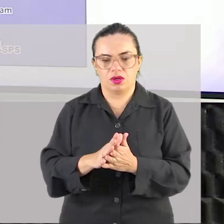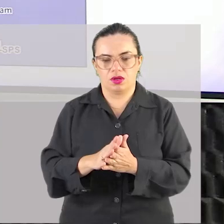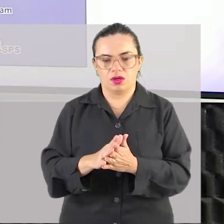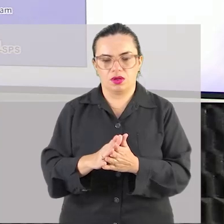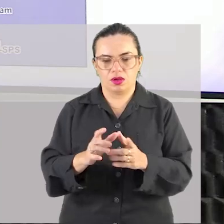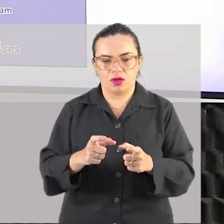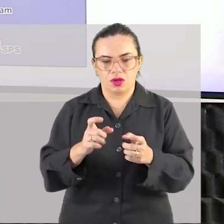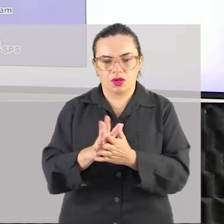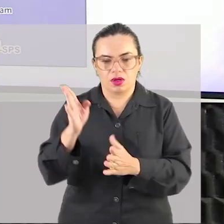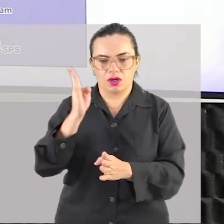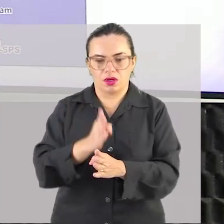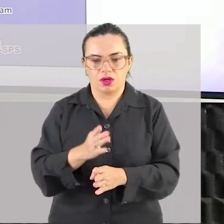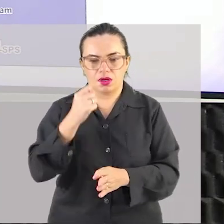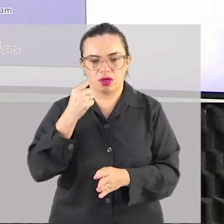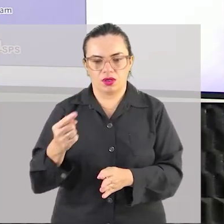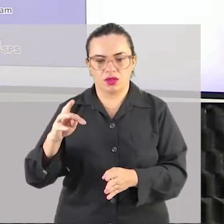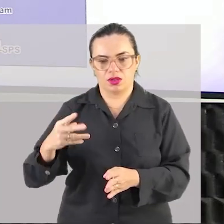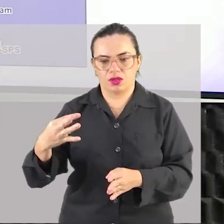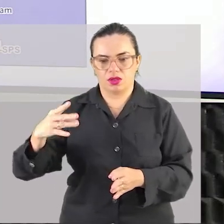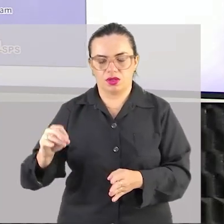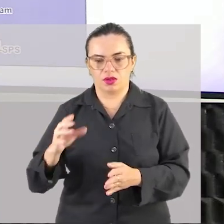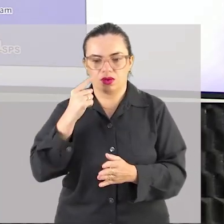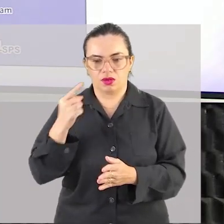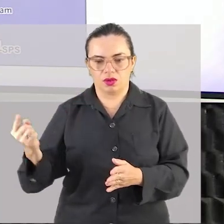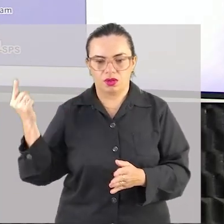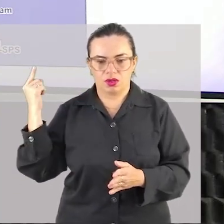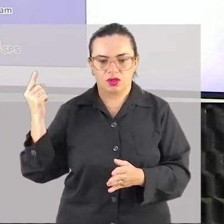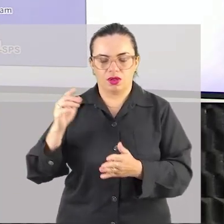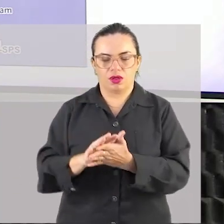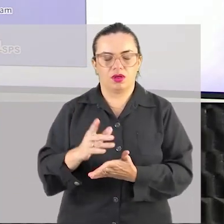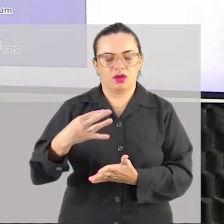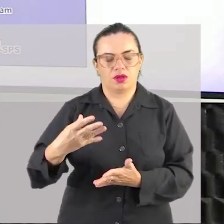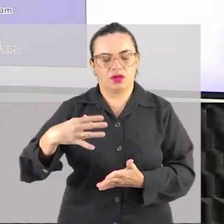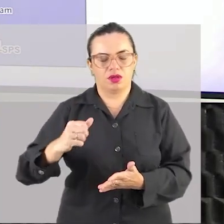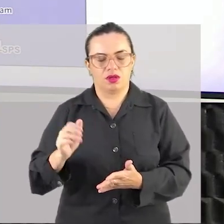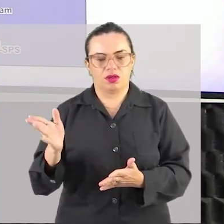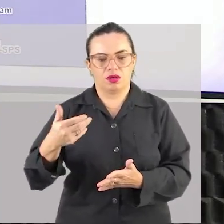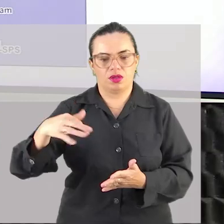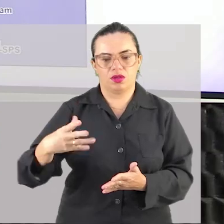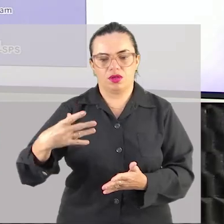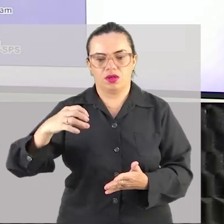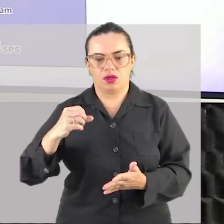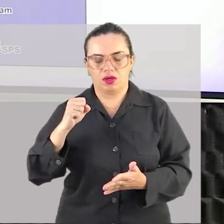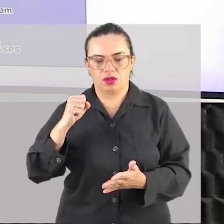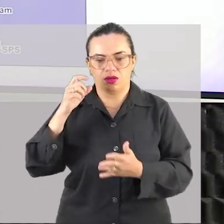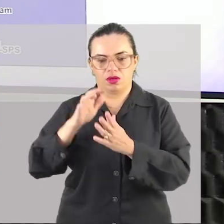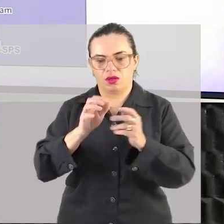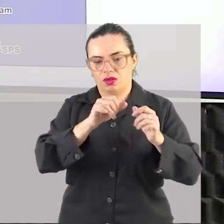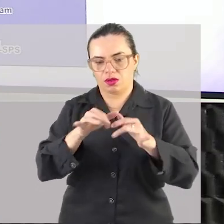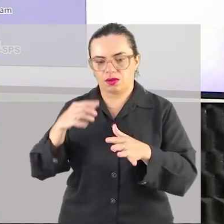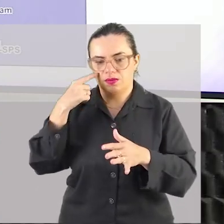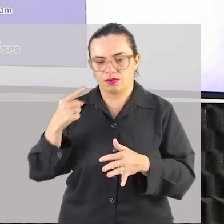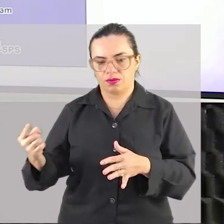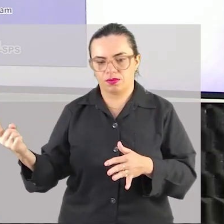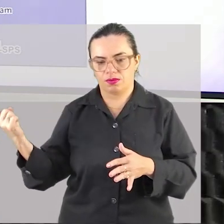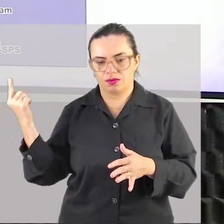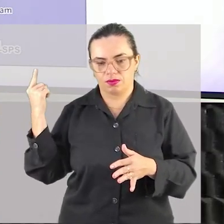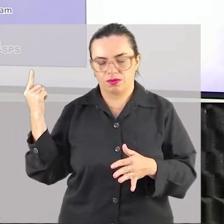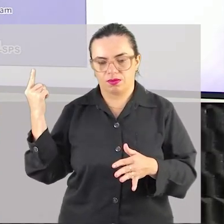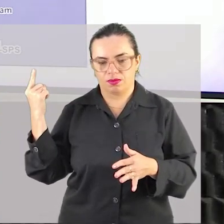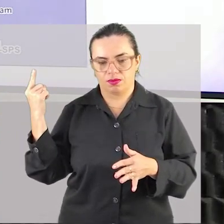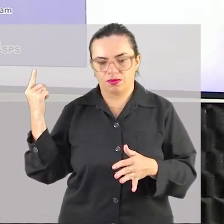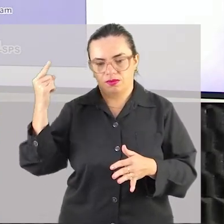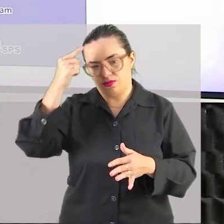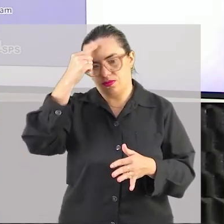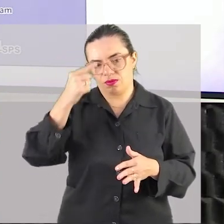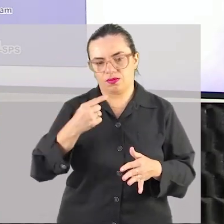de Santos. Aqui tem um mapinha e a gente tem a distância de 240 quilômetros entre Santos, litoral de